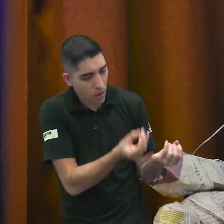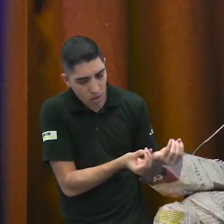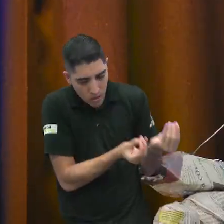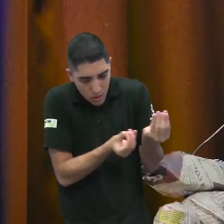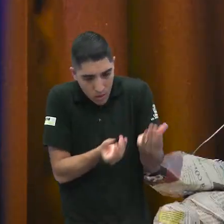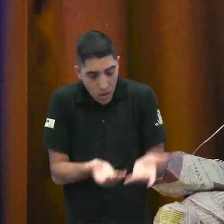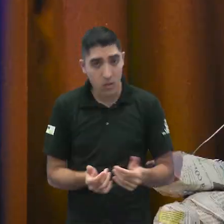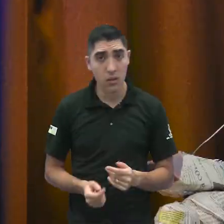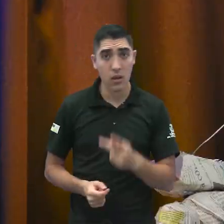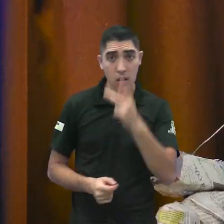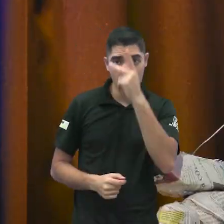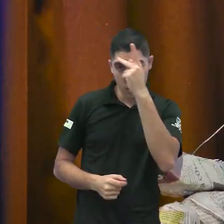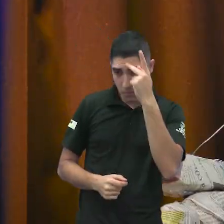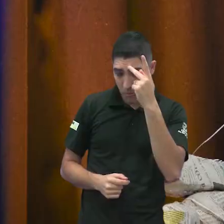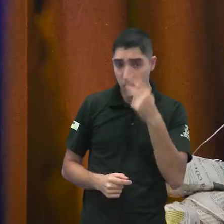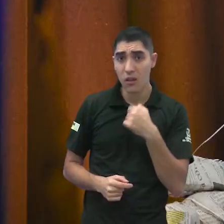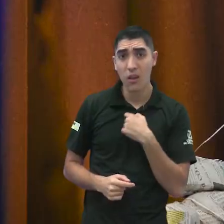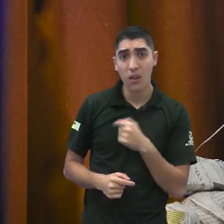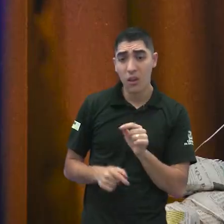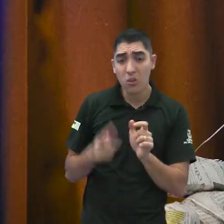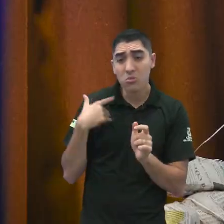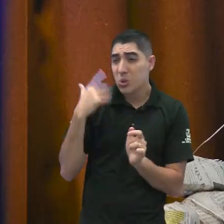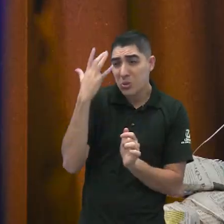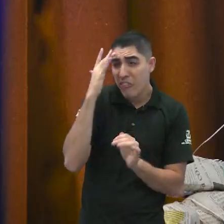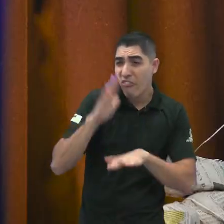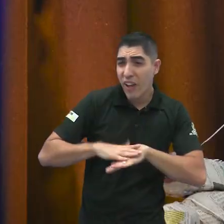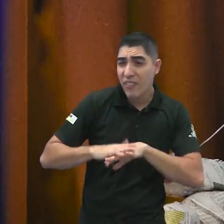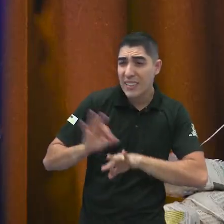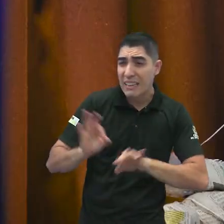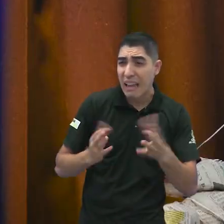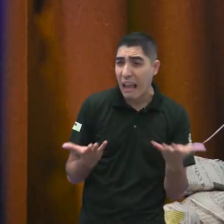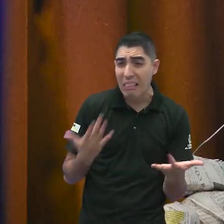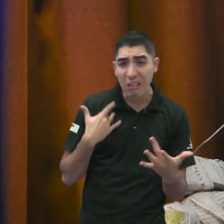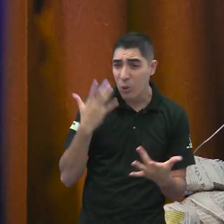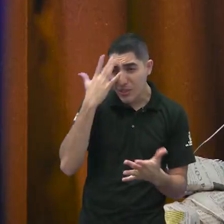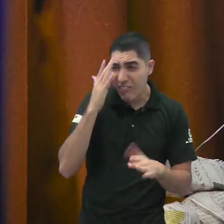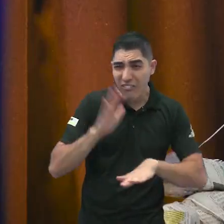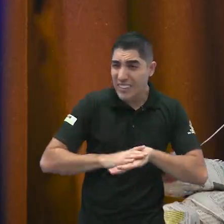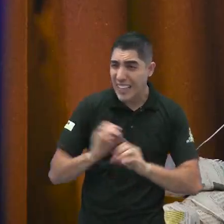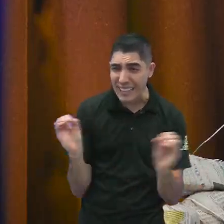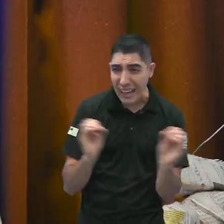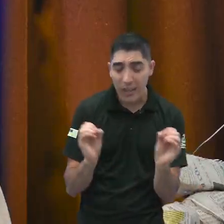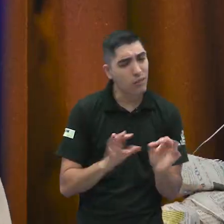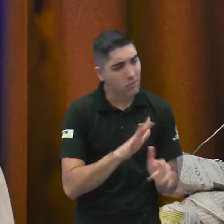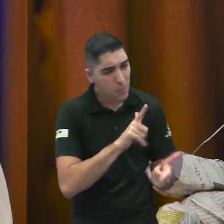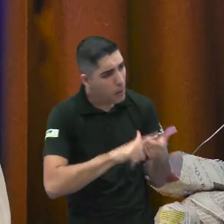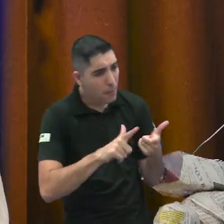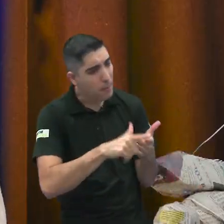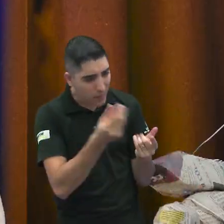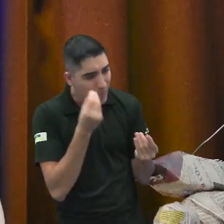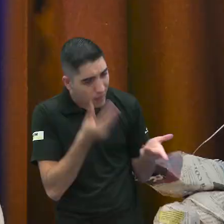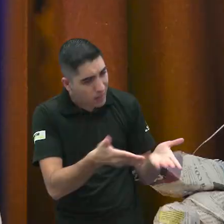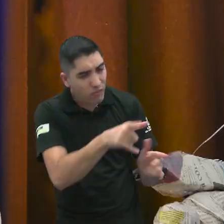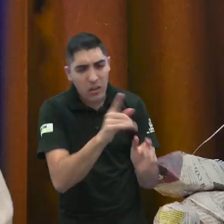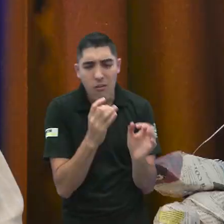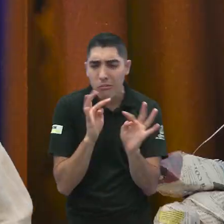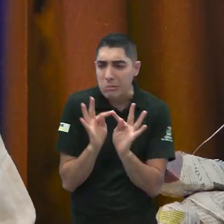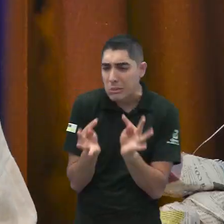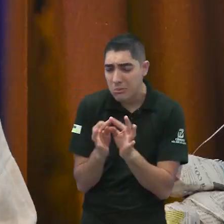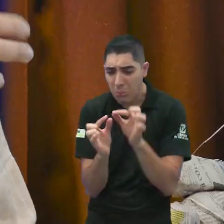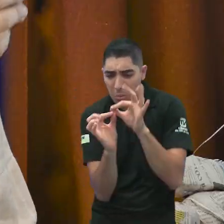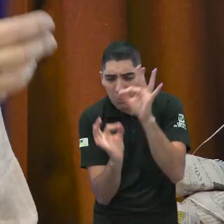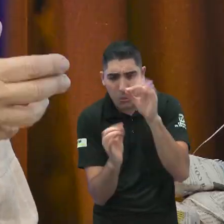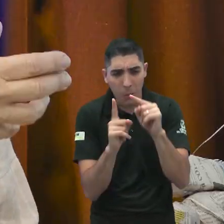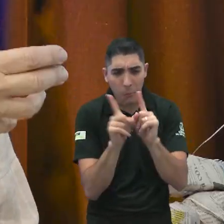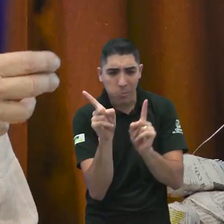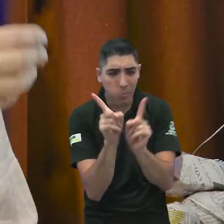E às vezes ele fala, eu só sei fazer boneco palito. Eu falo, então faça um boneco palito. E a partir daí, dessa expressão, eu